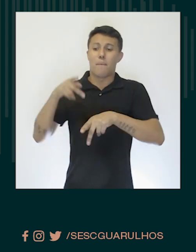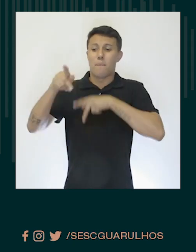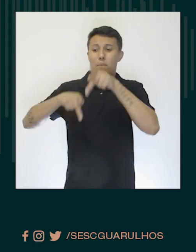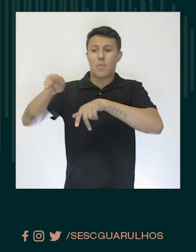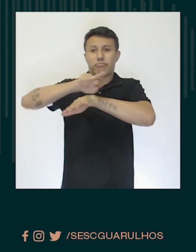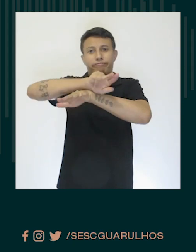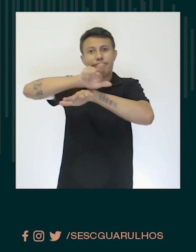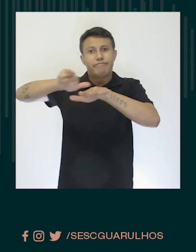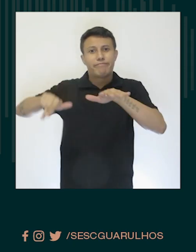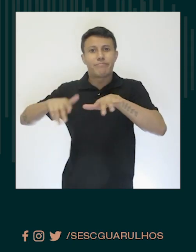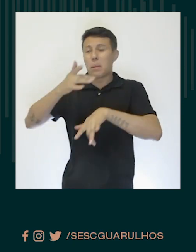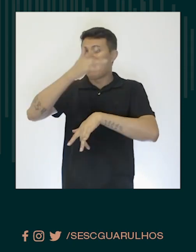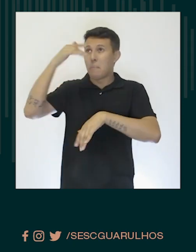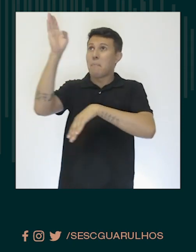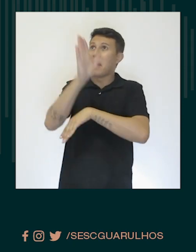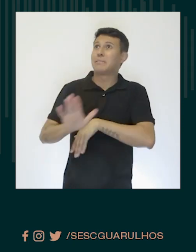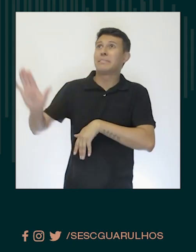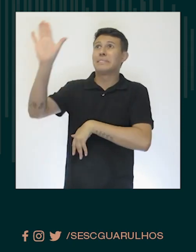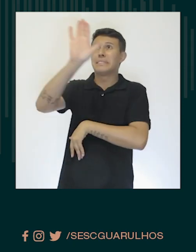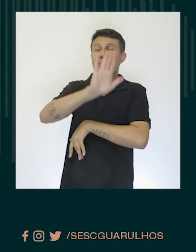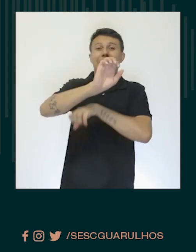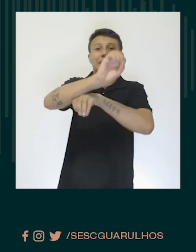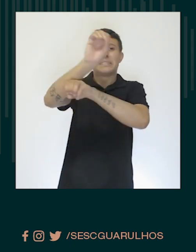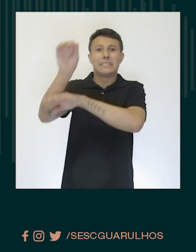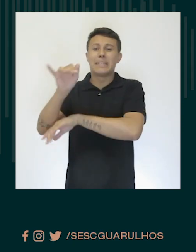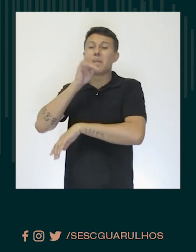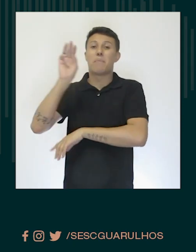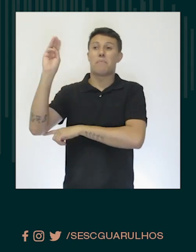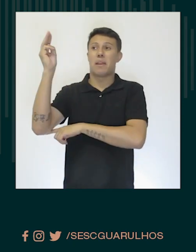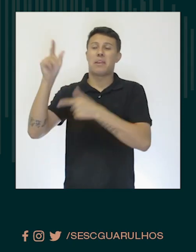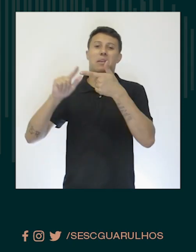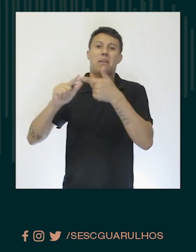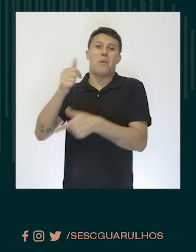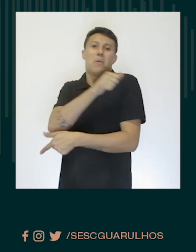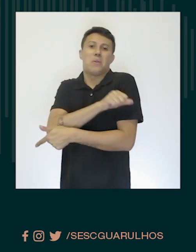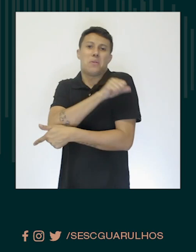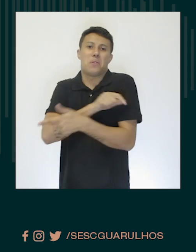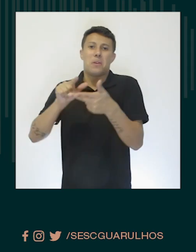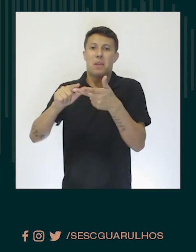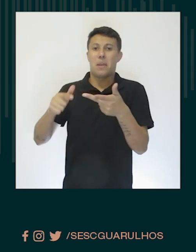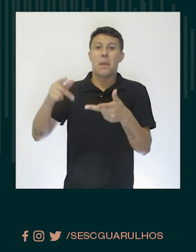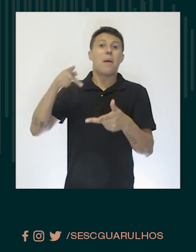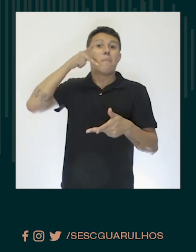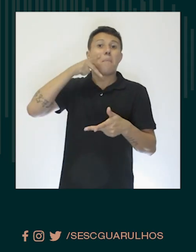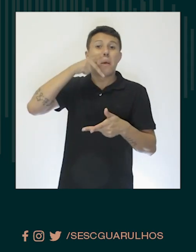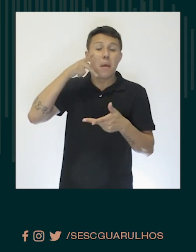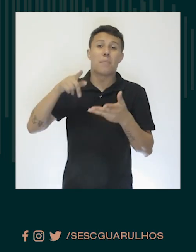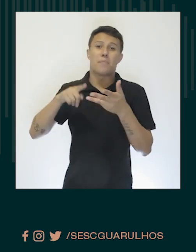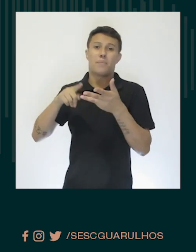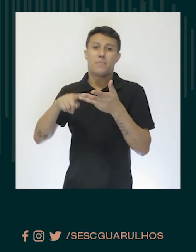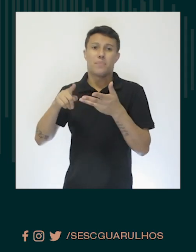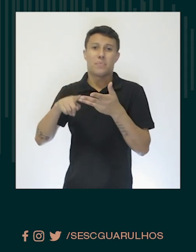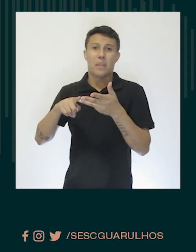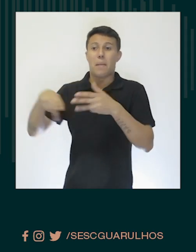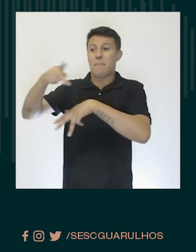né, consegui alcançar pessoas de todo o país, tenho aluna do Maranhão, aluna do Rio de Janeiro, aluna da Paraíba, uma aluna